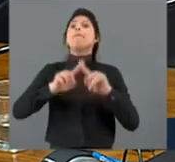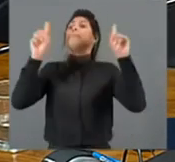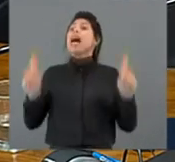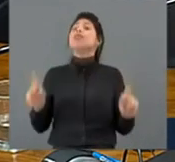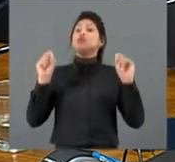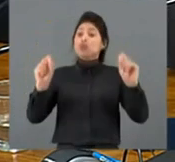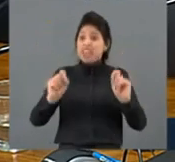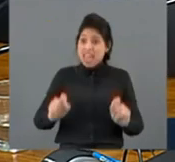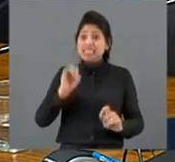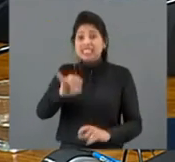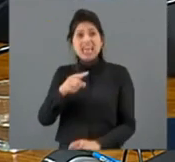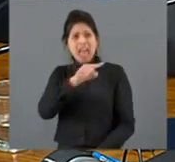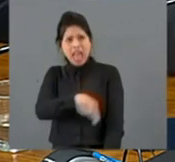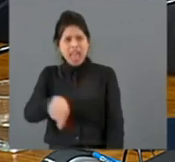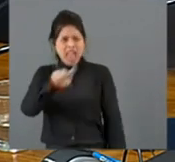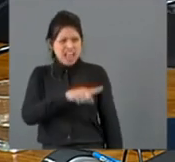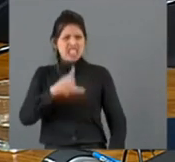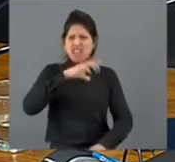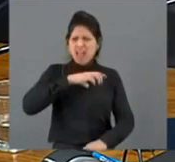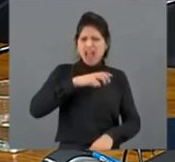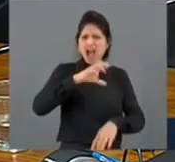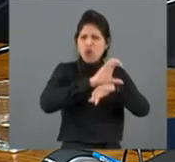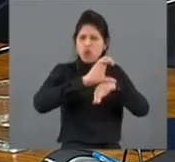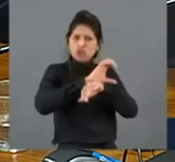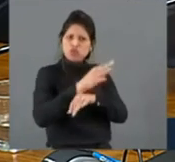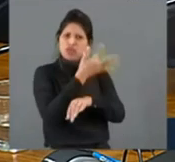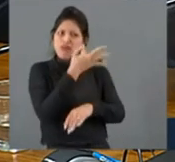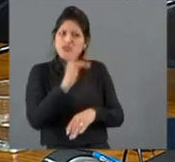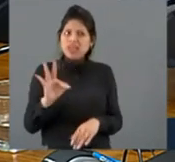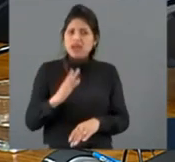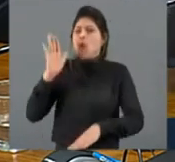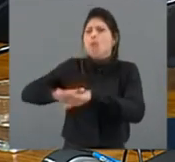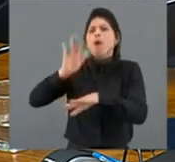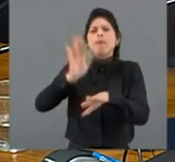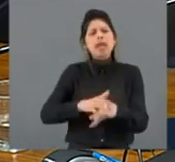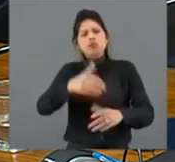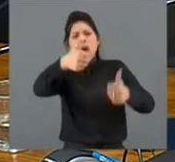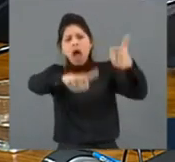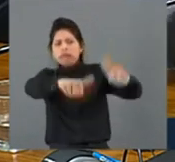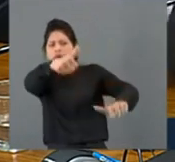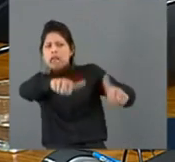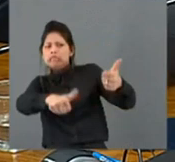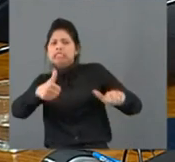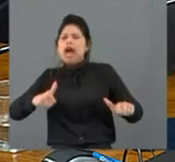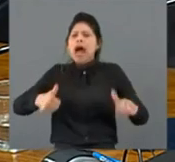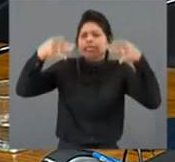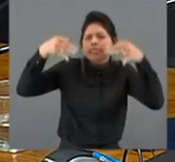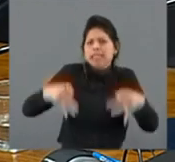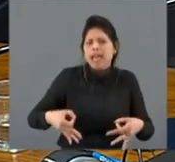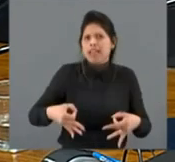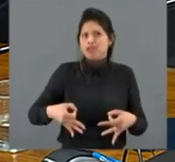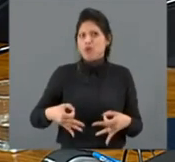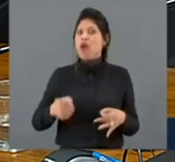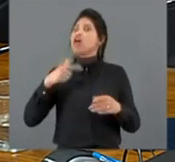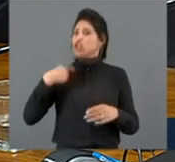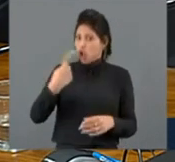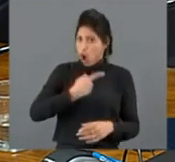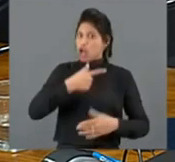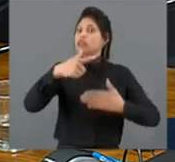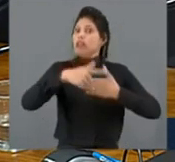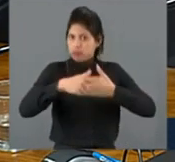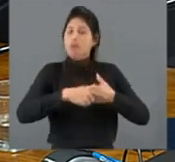isso, apesar de guardião da Constituição, na hora de analisar casos concretos, e esse é o papel sim